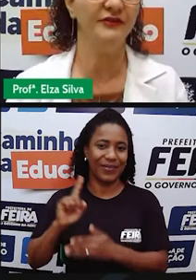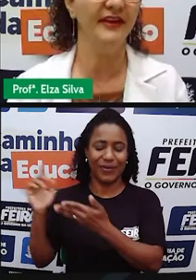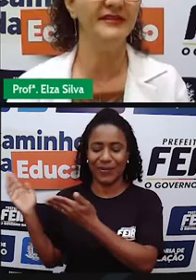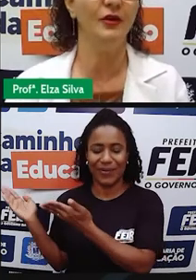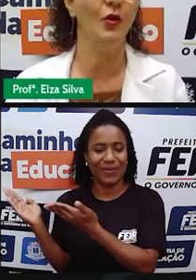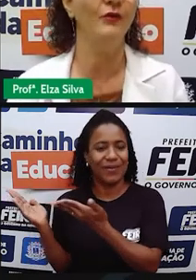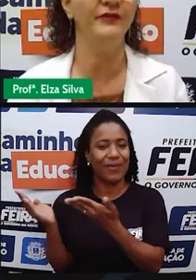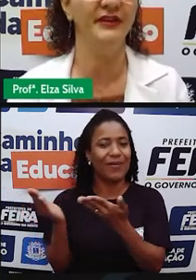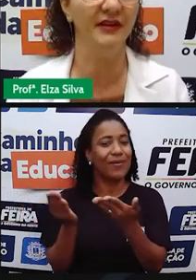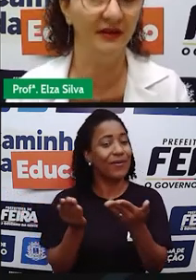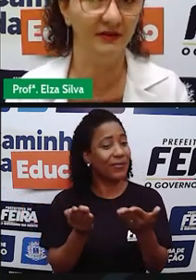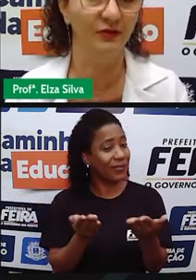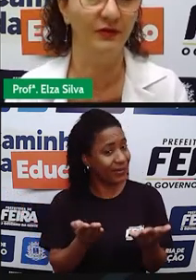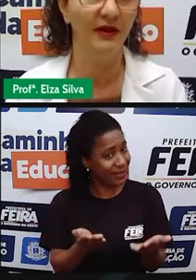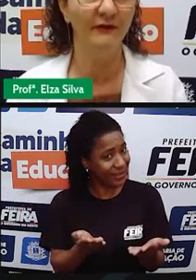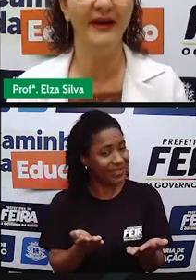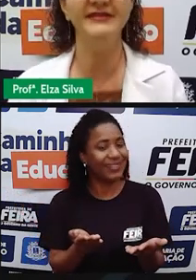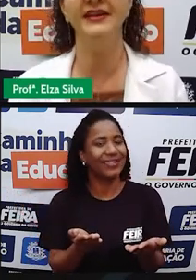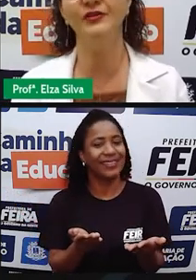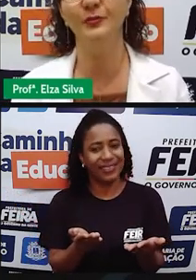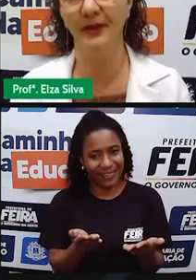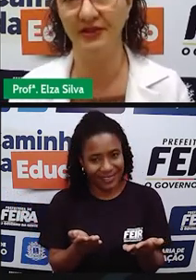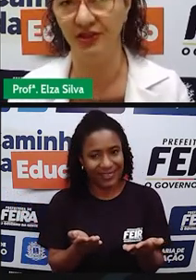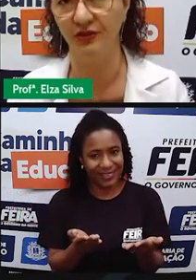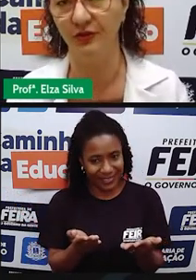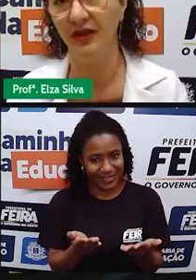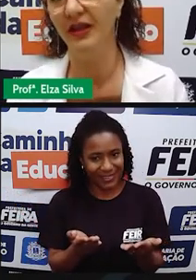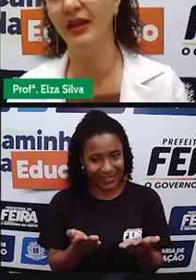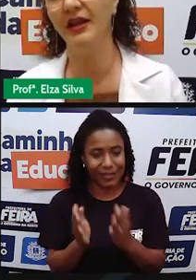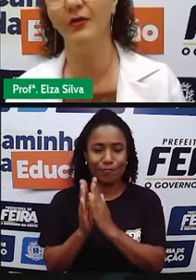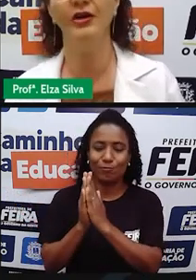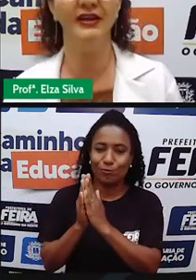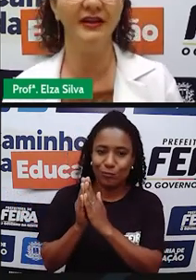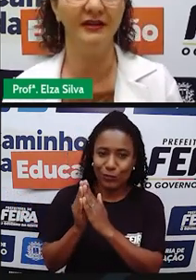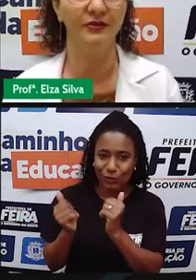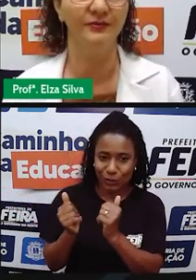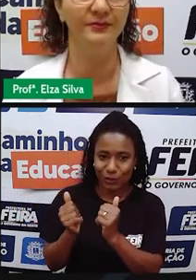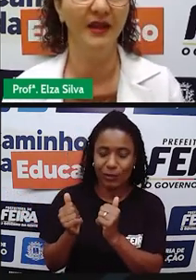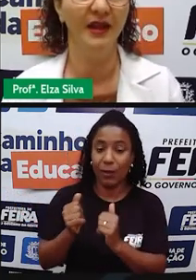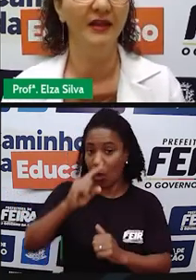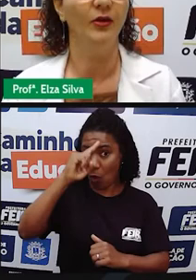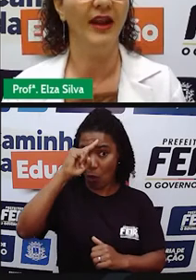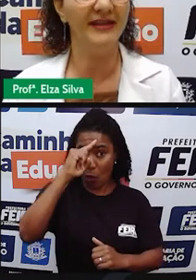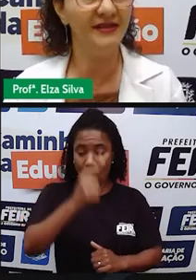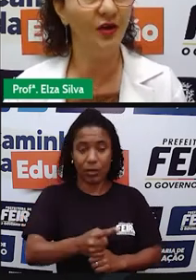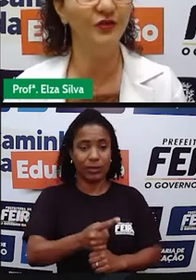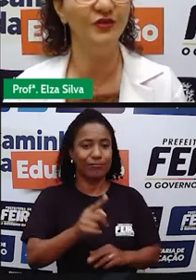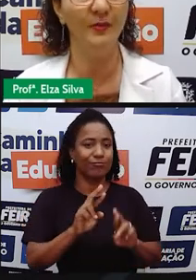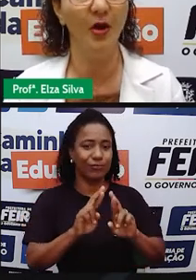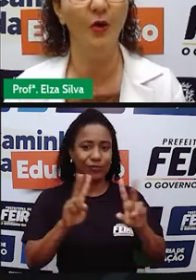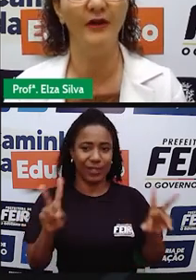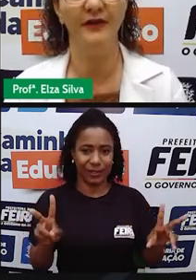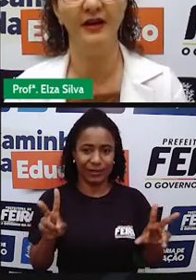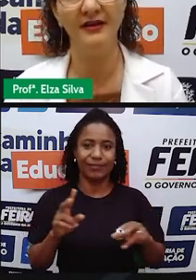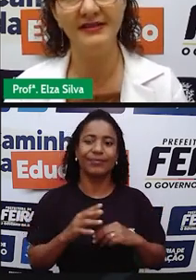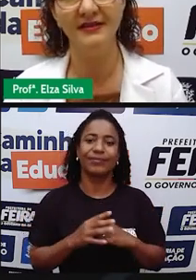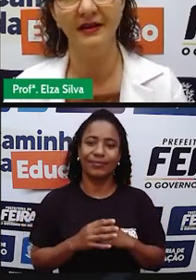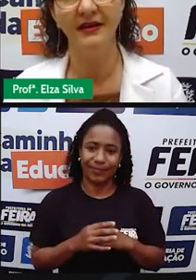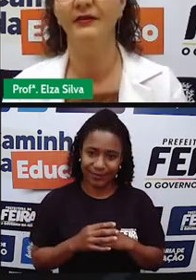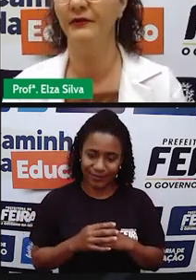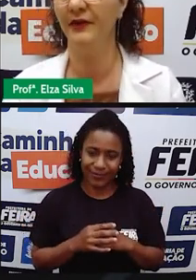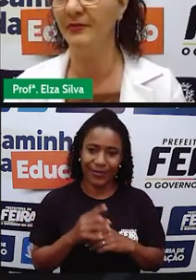você estivesse convidando, fazendo um pedido e não ordenando. Então, let's go to the mall with